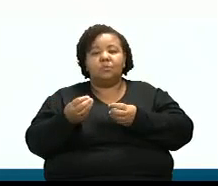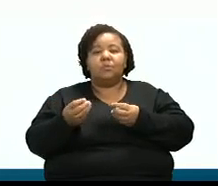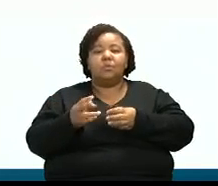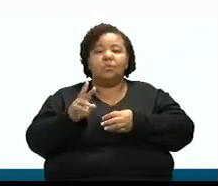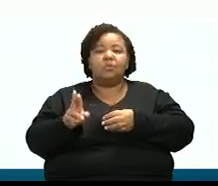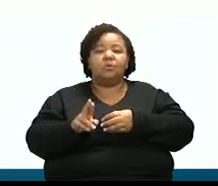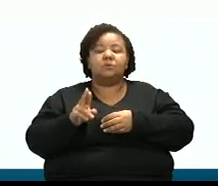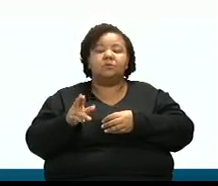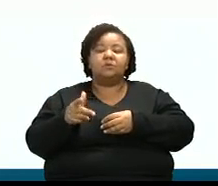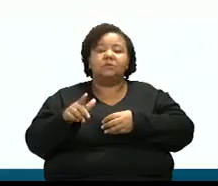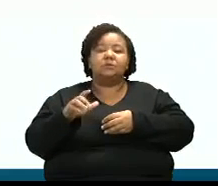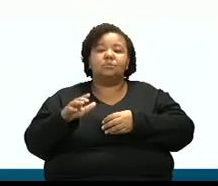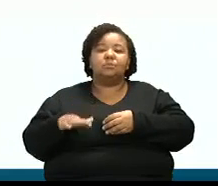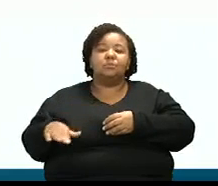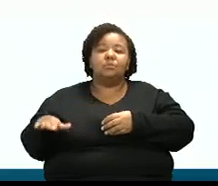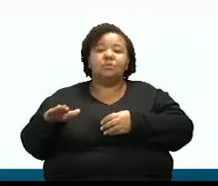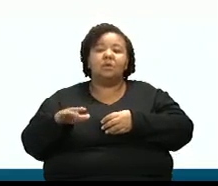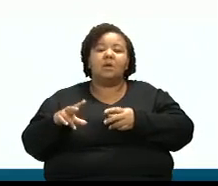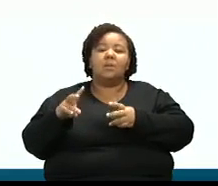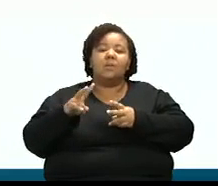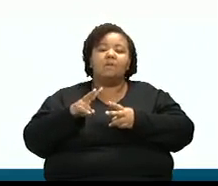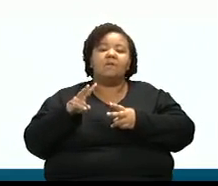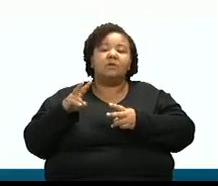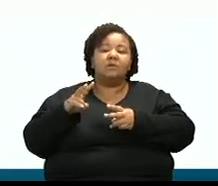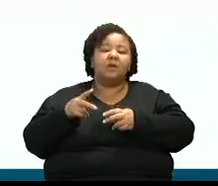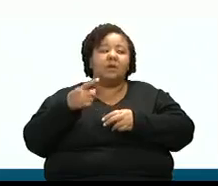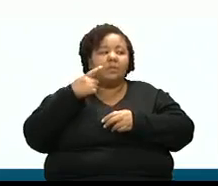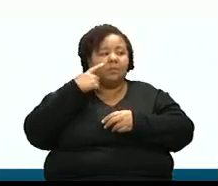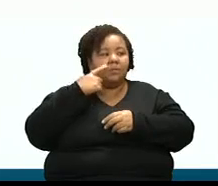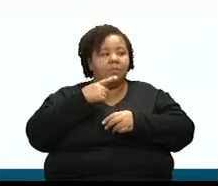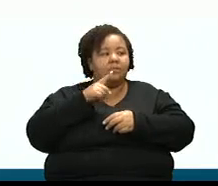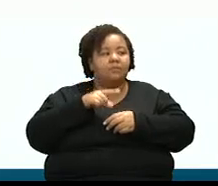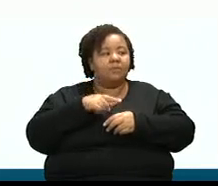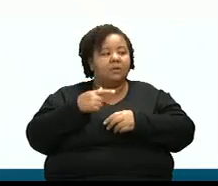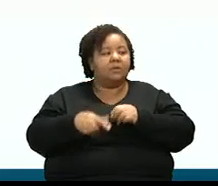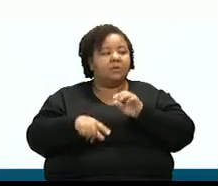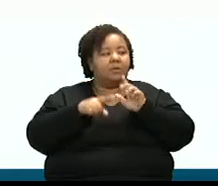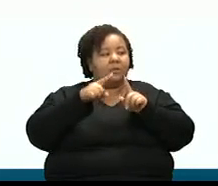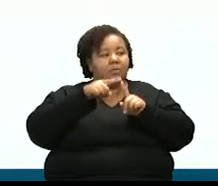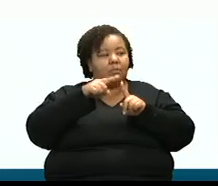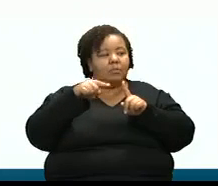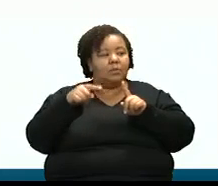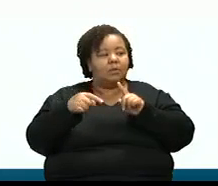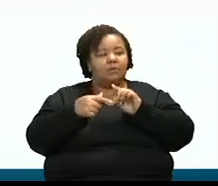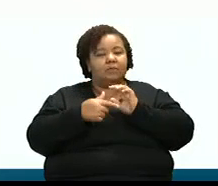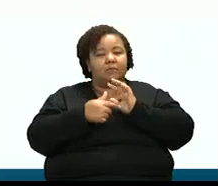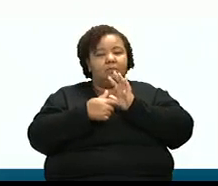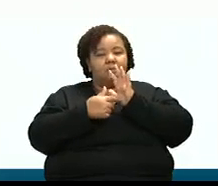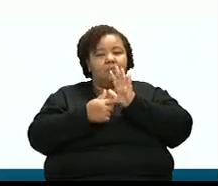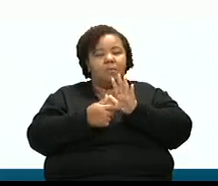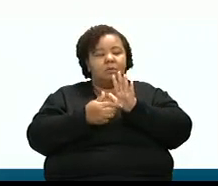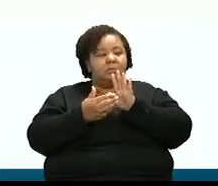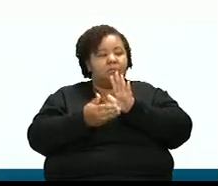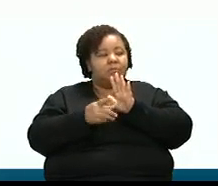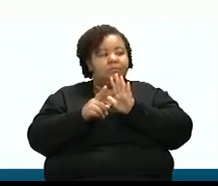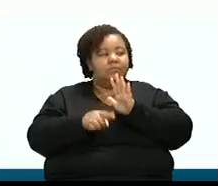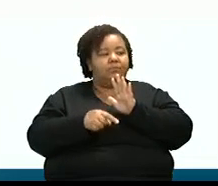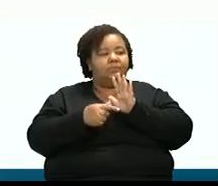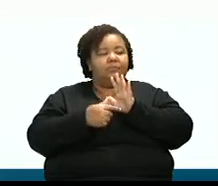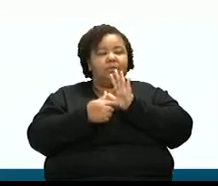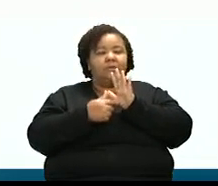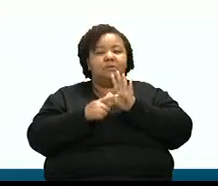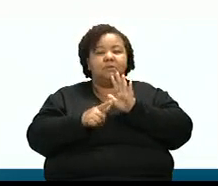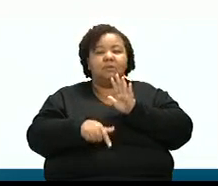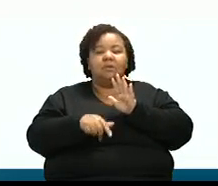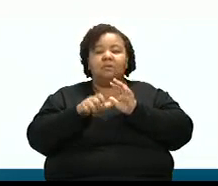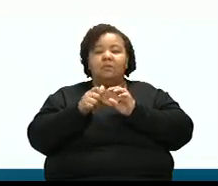o campo vetorial na interpretação de fenômenos? Aqui nós temos um gráfico que mostra um campo vetorial que descreve o